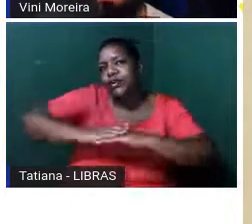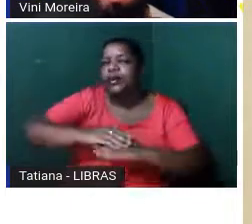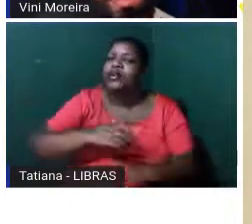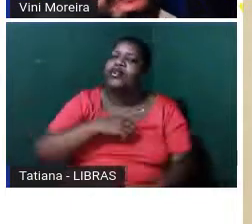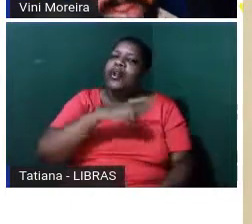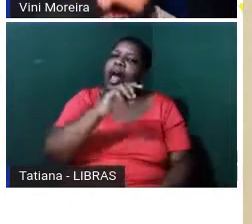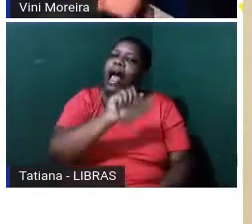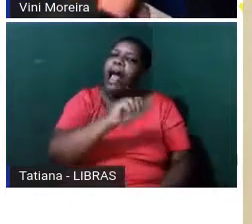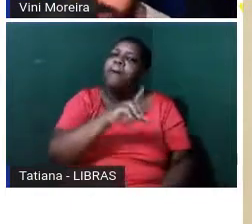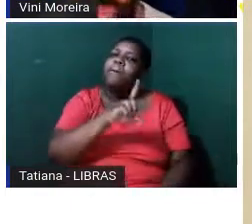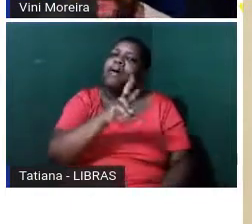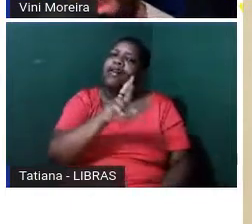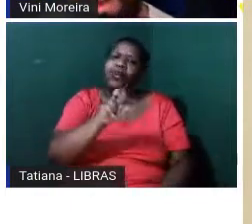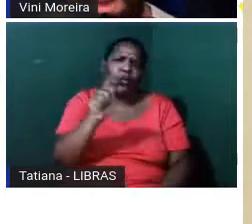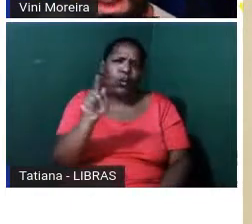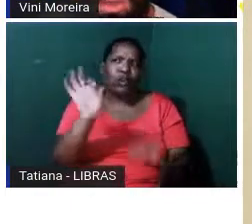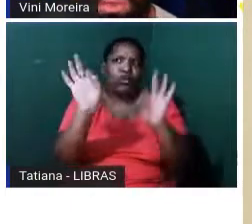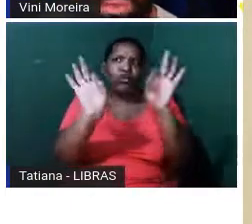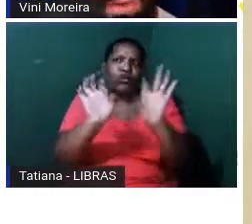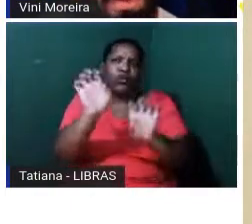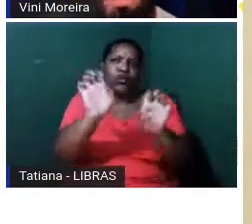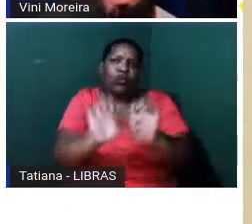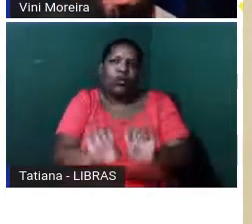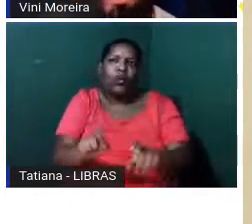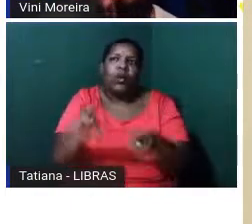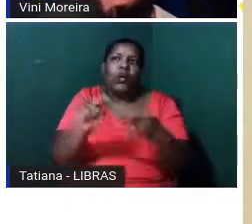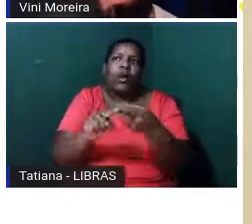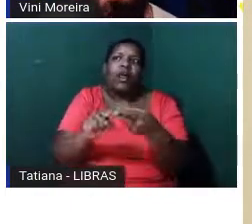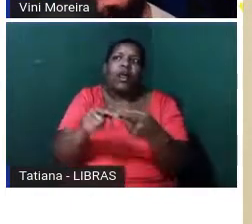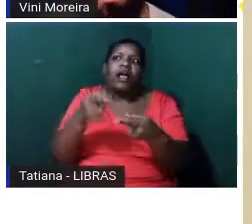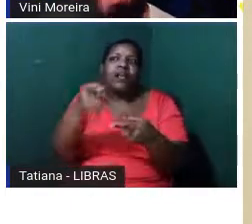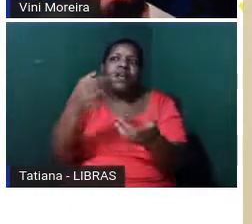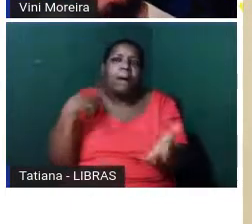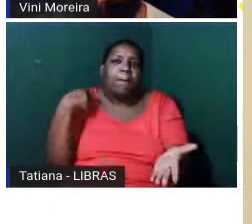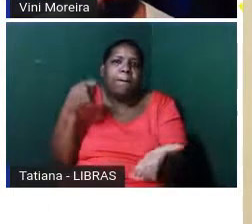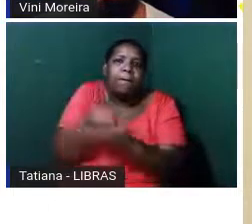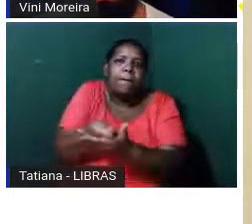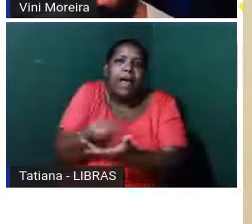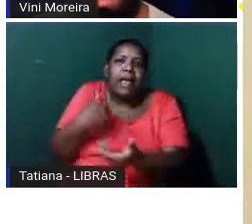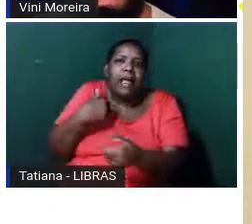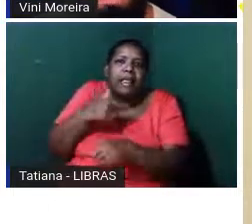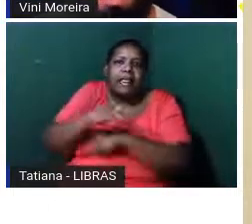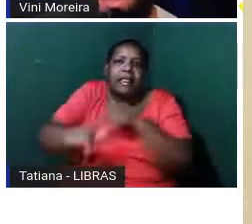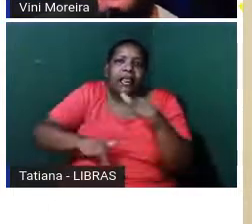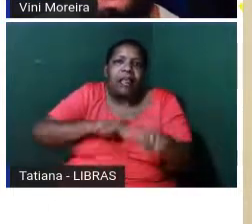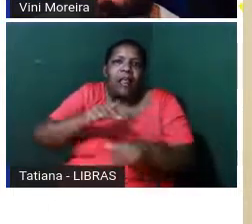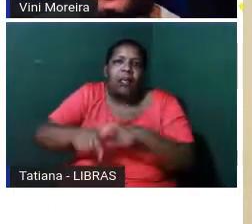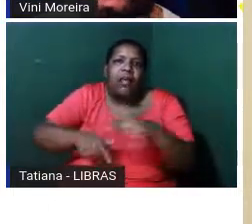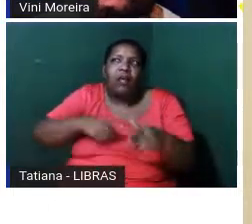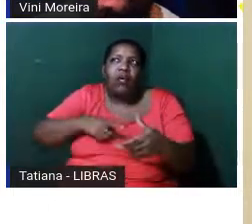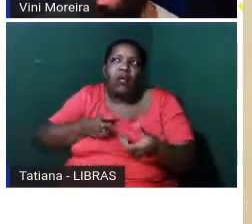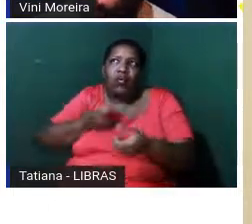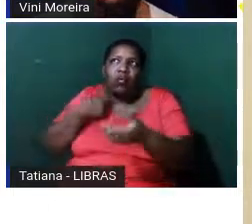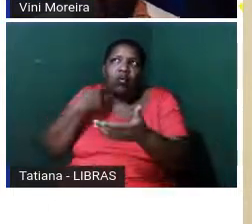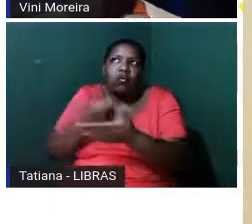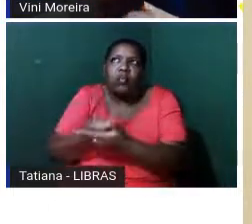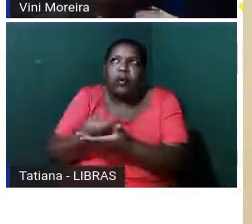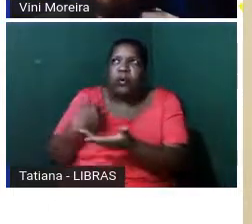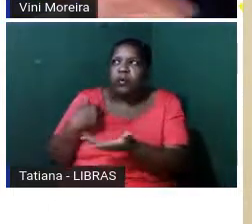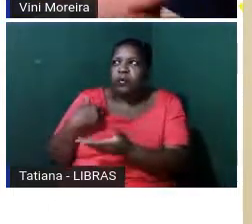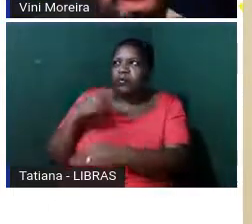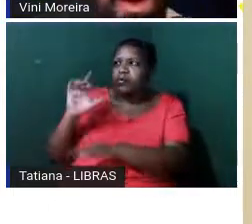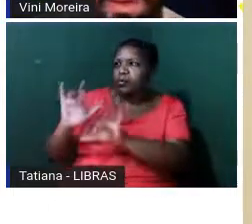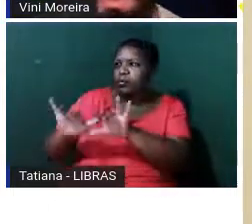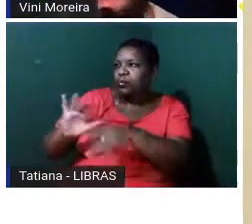não só a estrutura não só o quanto que você paga para estar trabalhando com tanto que você pagou no seu